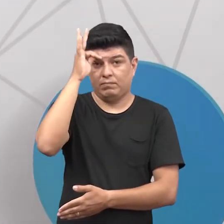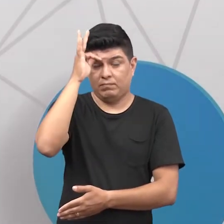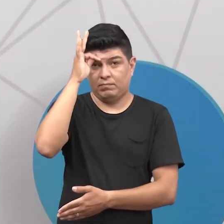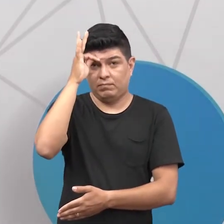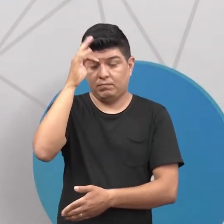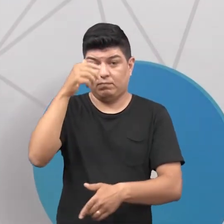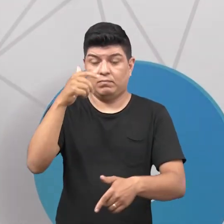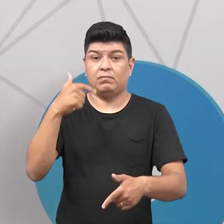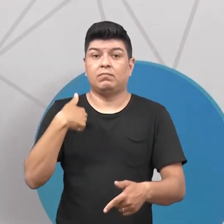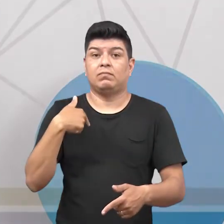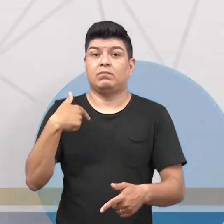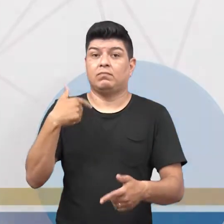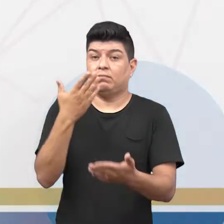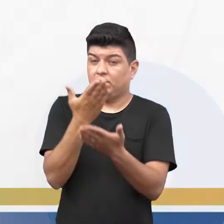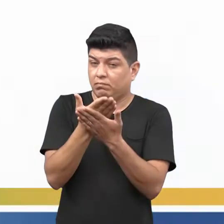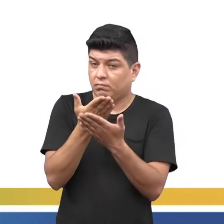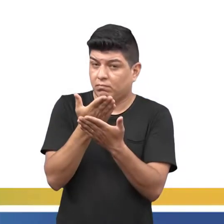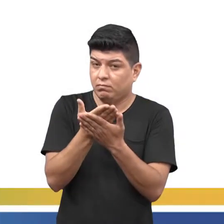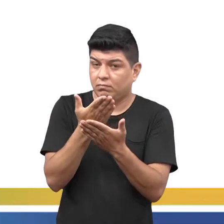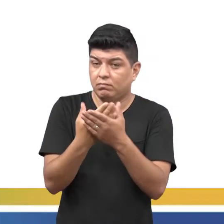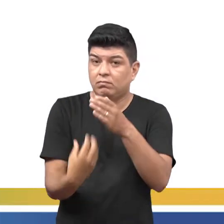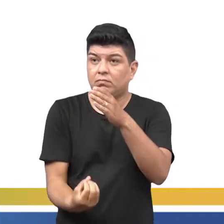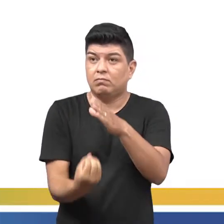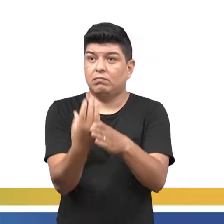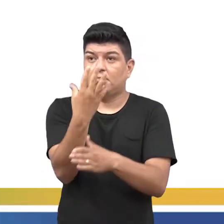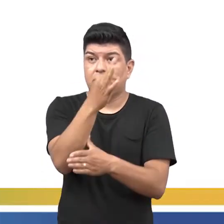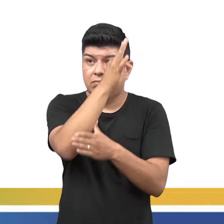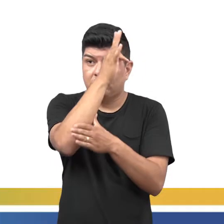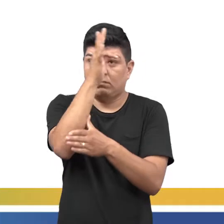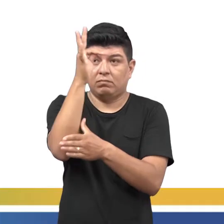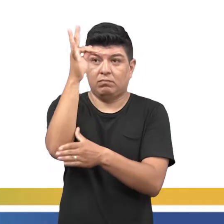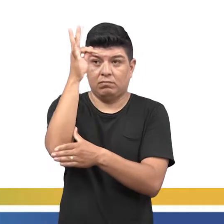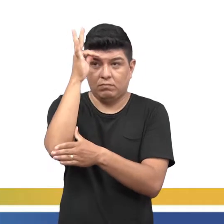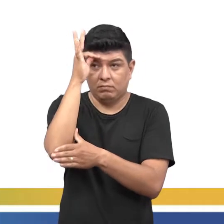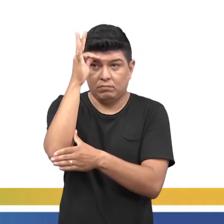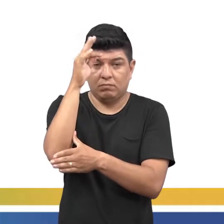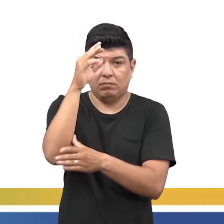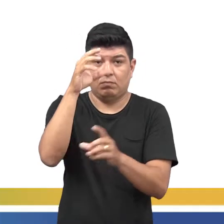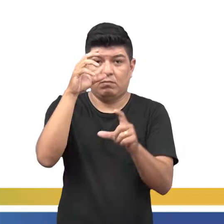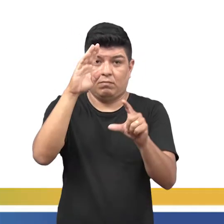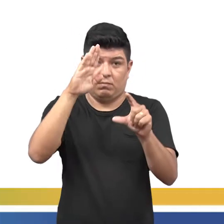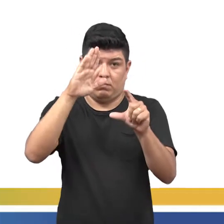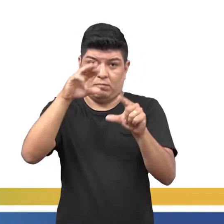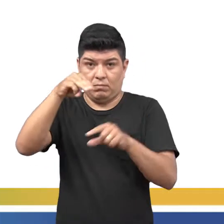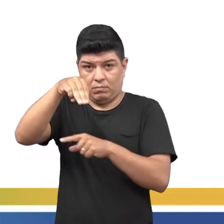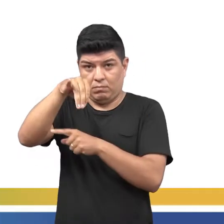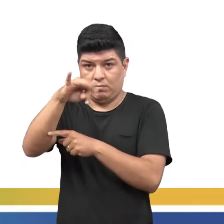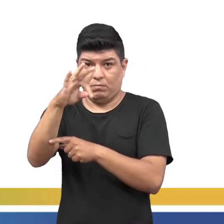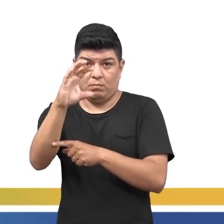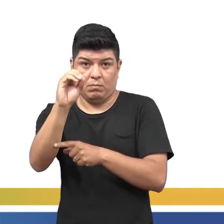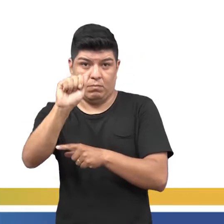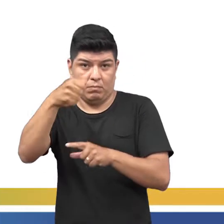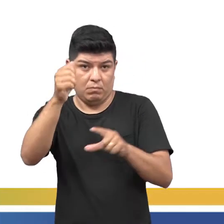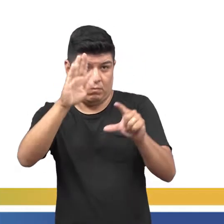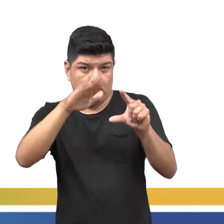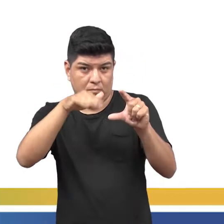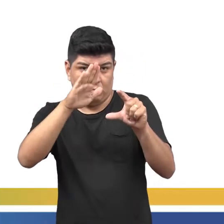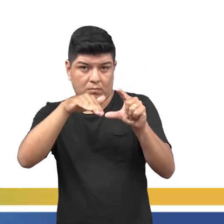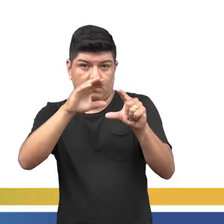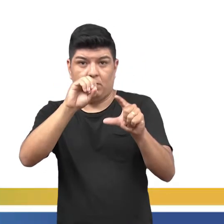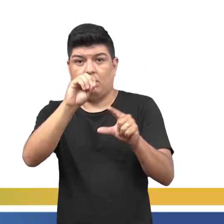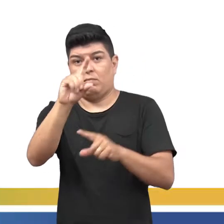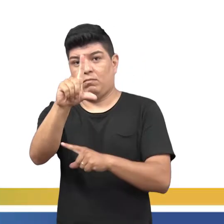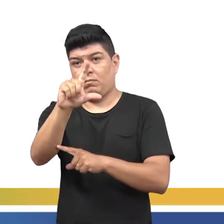vamos trabalhar a origem da filosofia, do mito ao logos. A imagem que nós